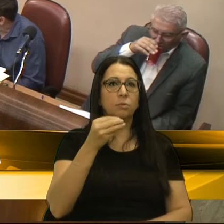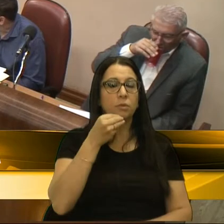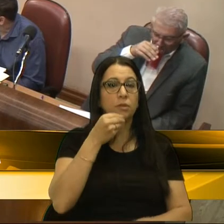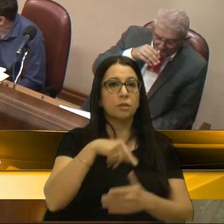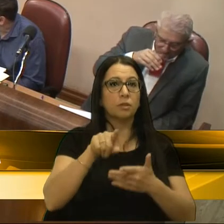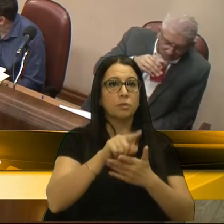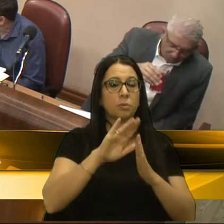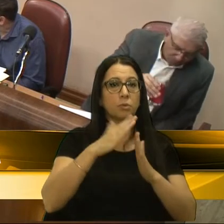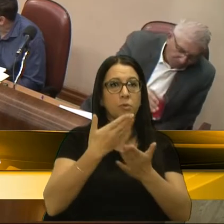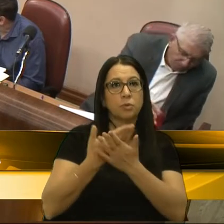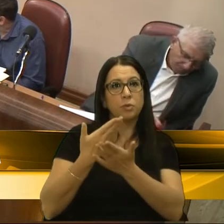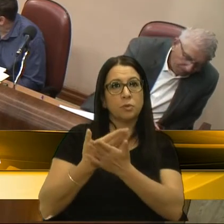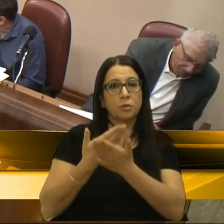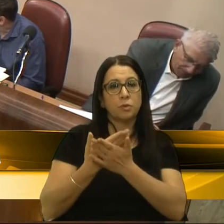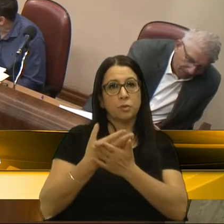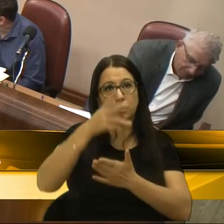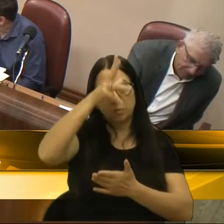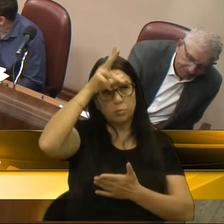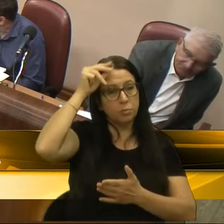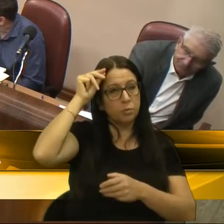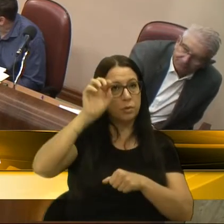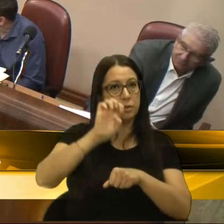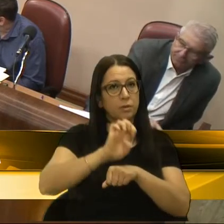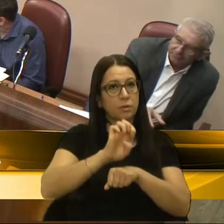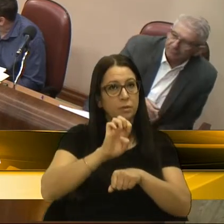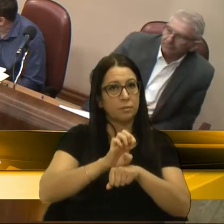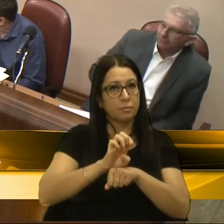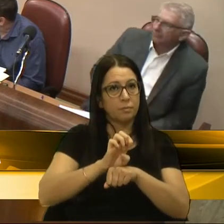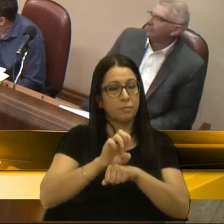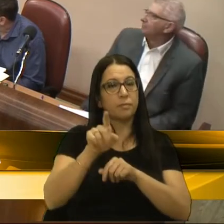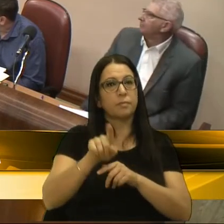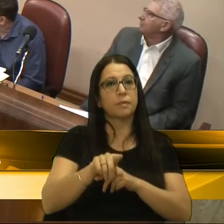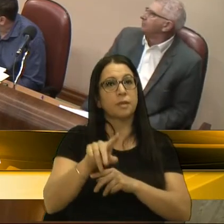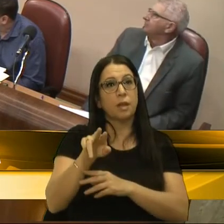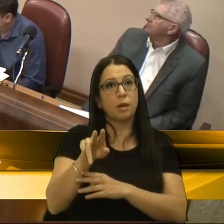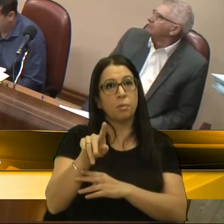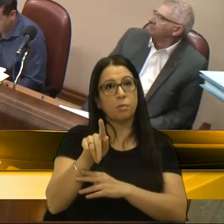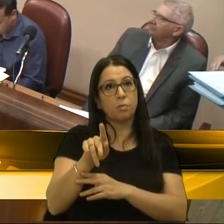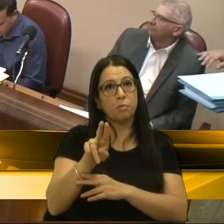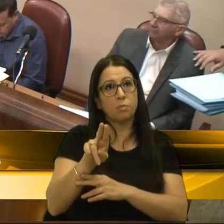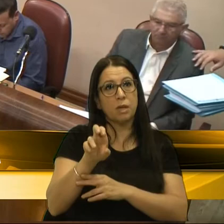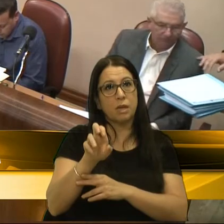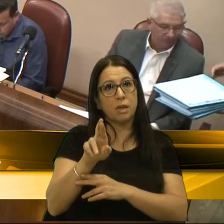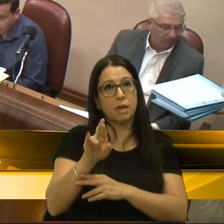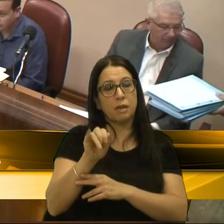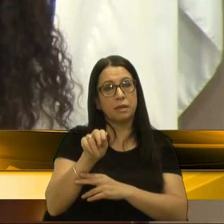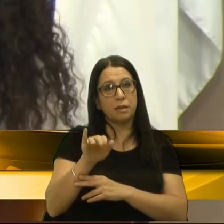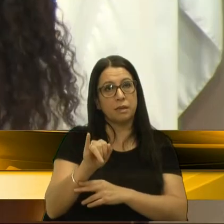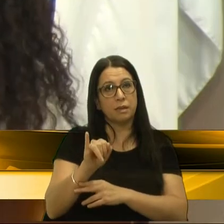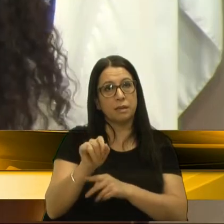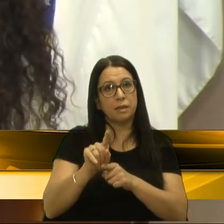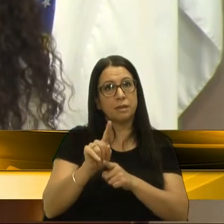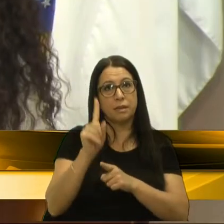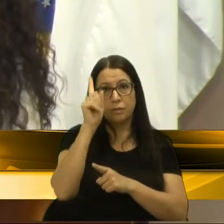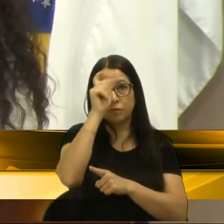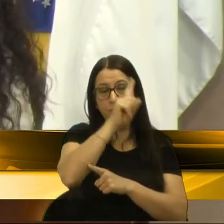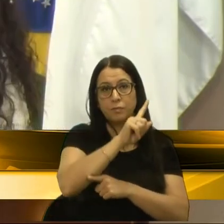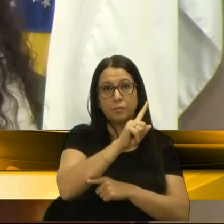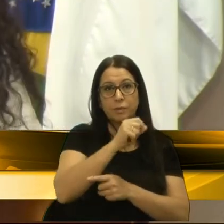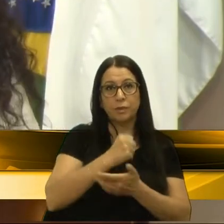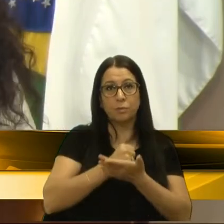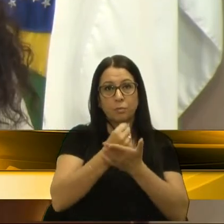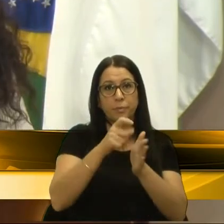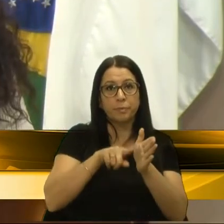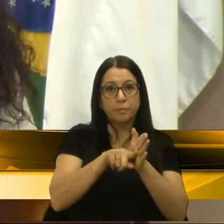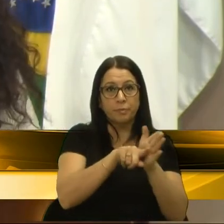venho de uma escola pública estadual, o Irmão Guerini, e a gente está passando por umas certas dificuldades ao apoio à